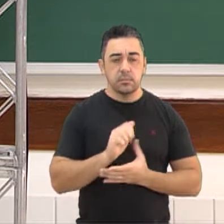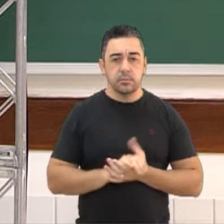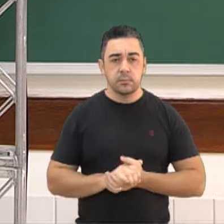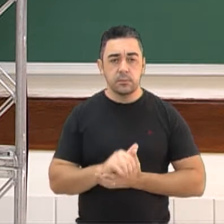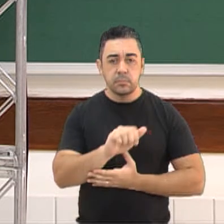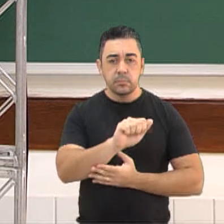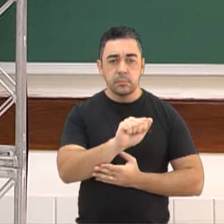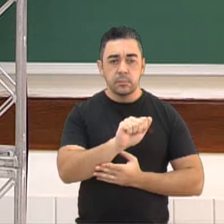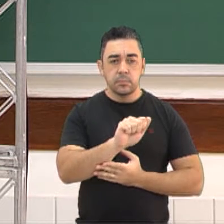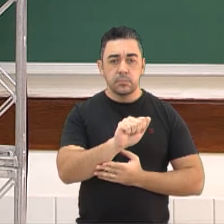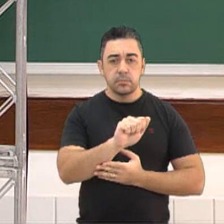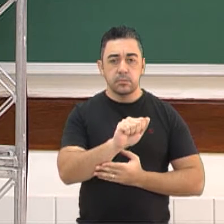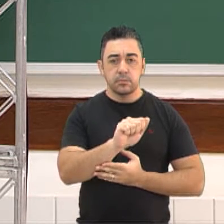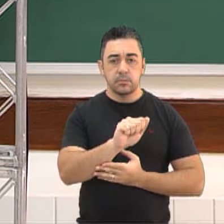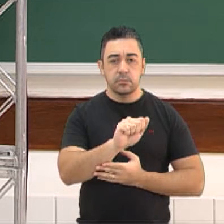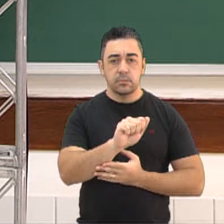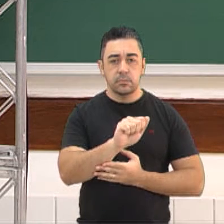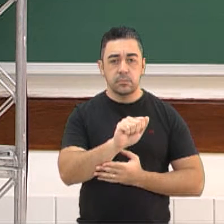árvore,